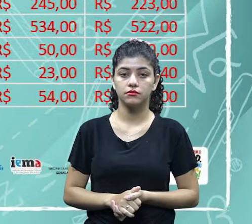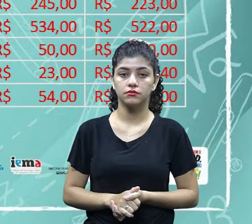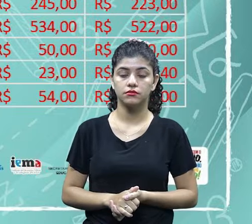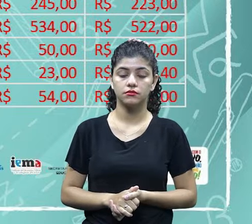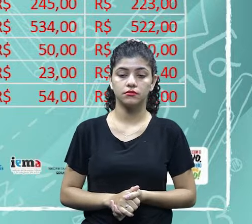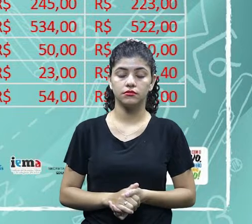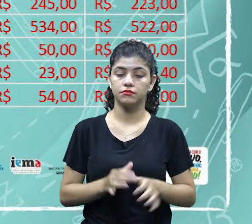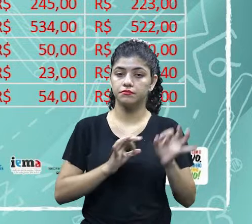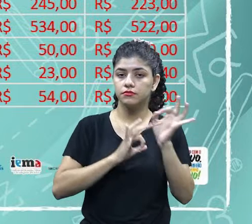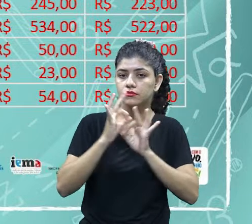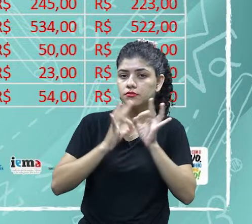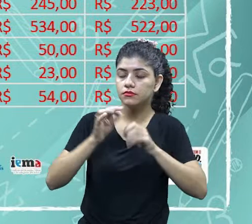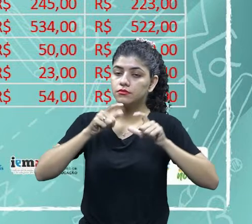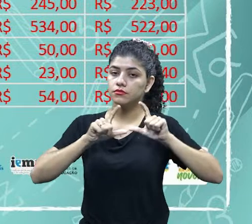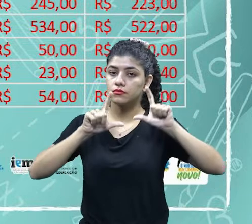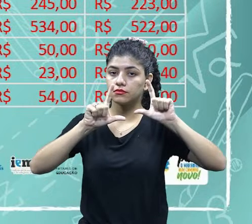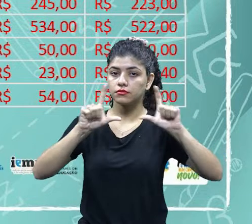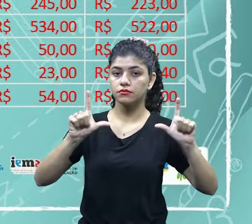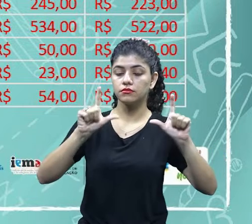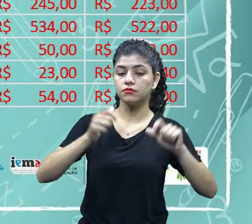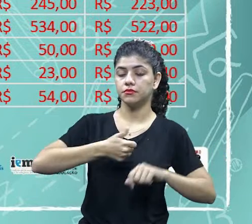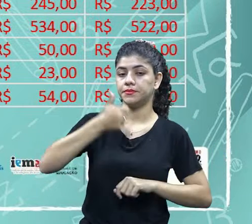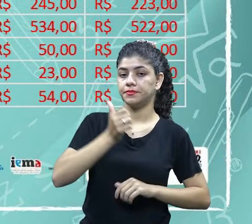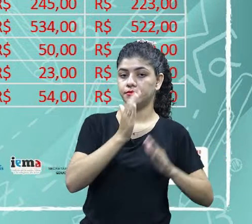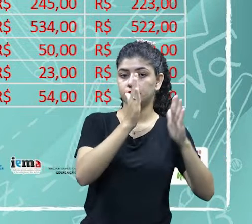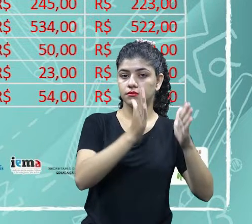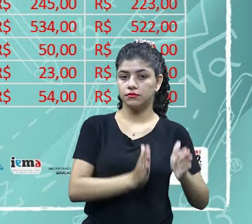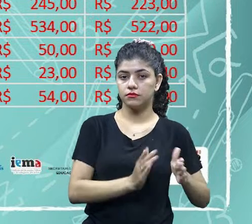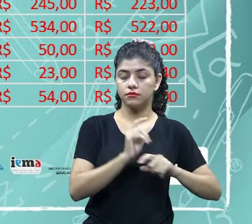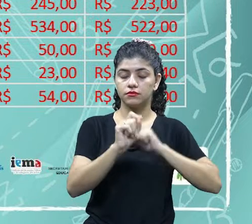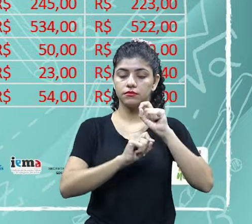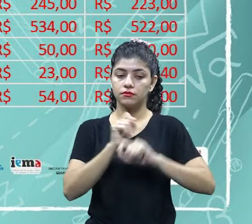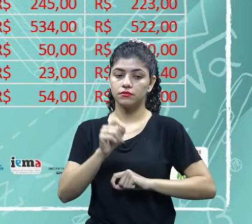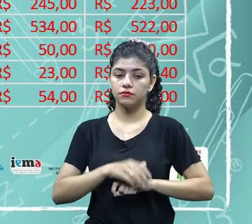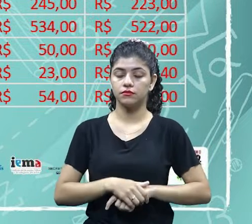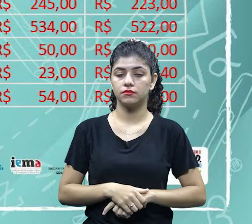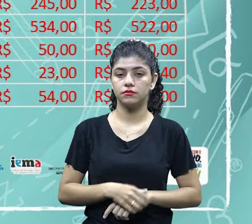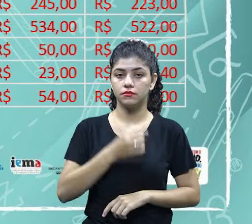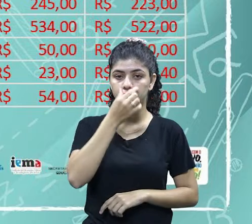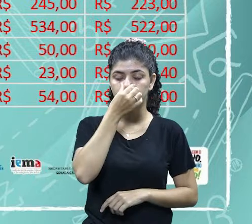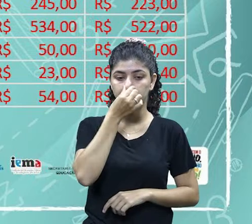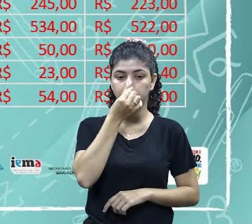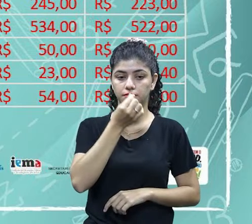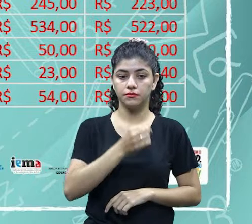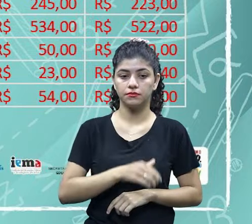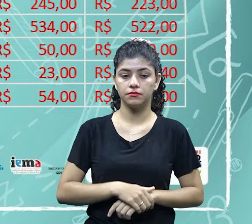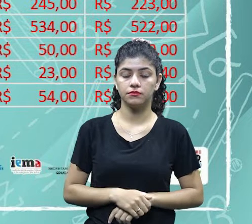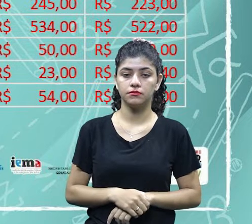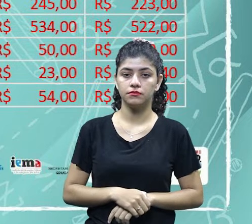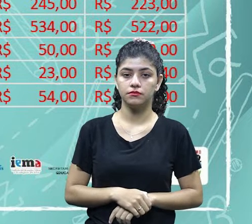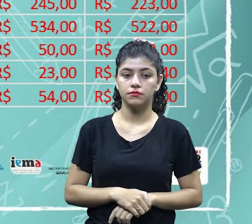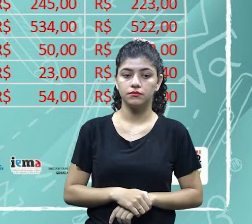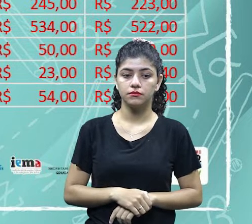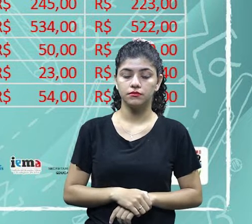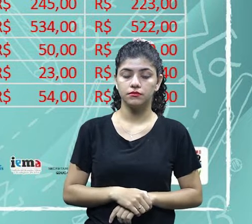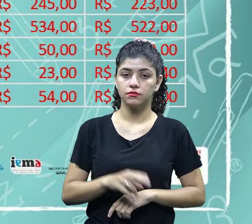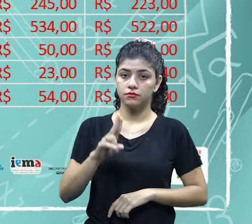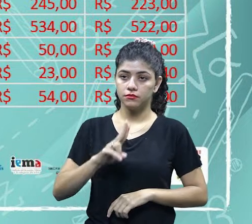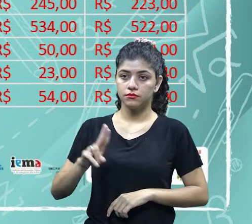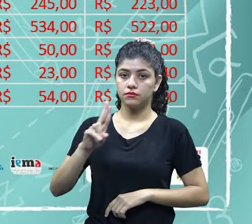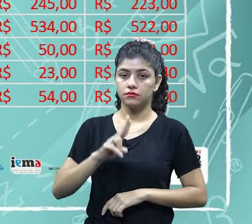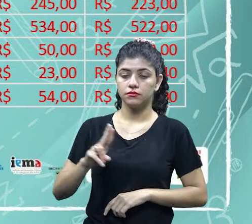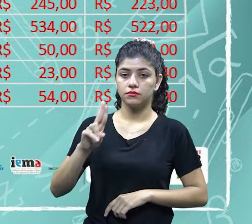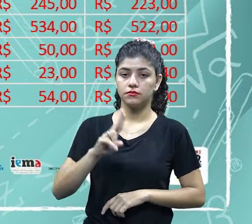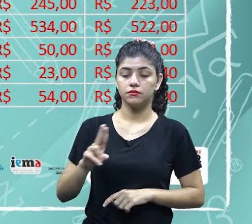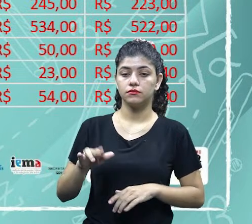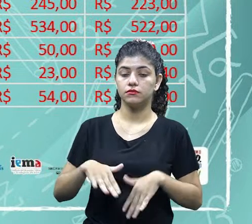em uma tabela. Na primeira coluna, ela colocou os itens do que estavam consumindo